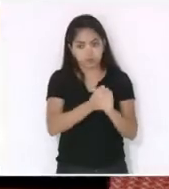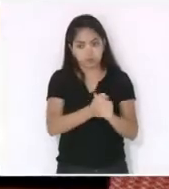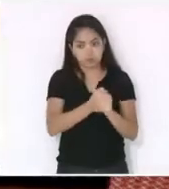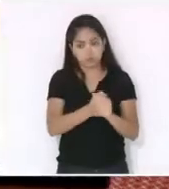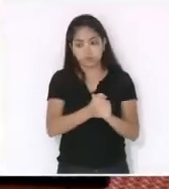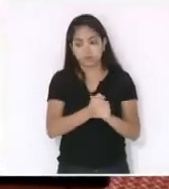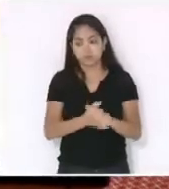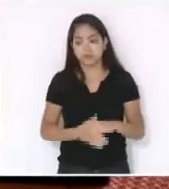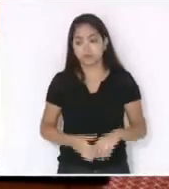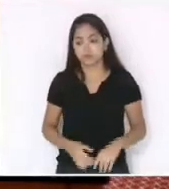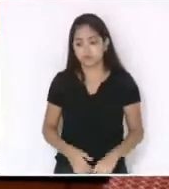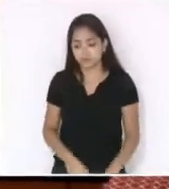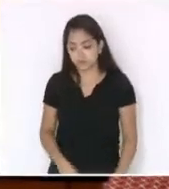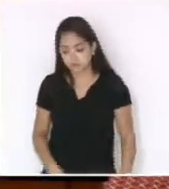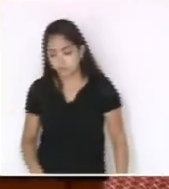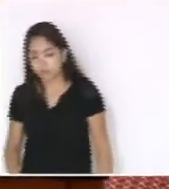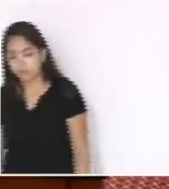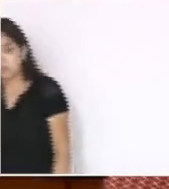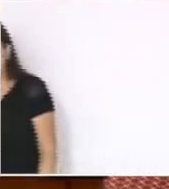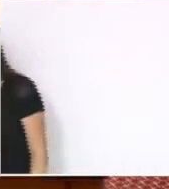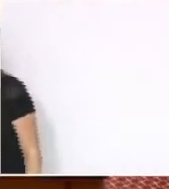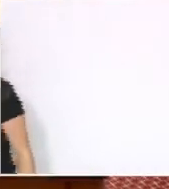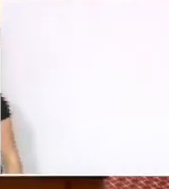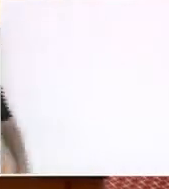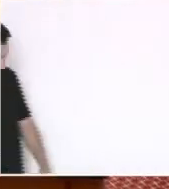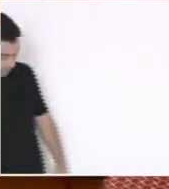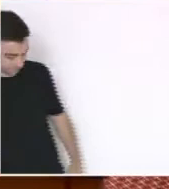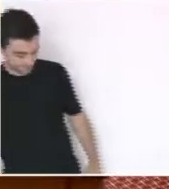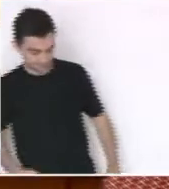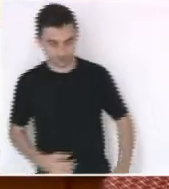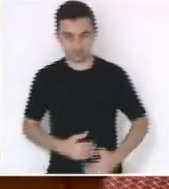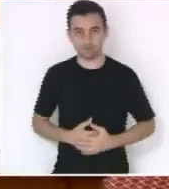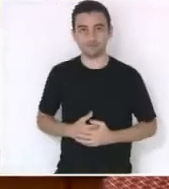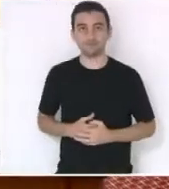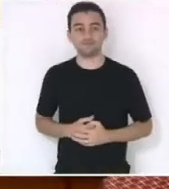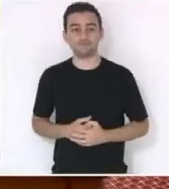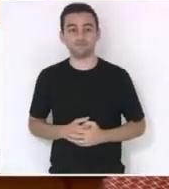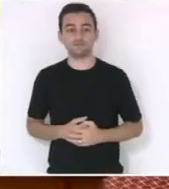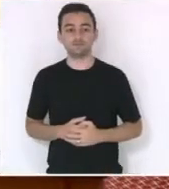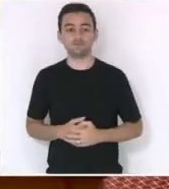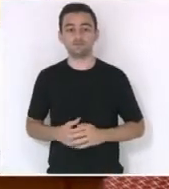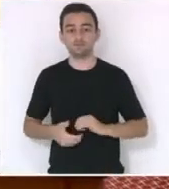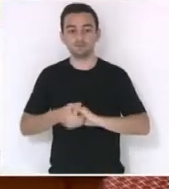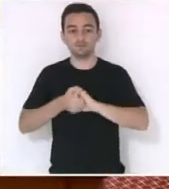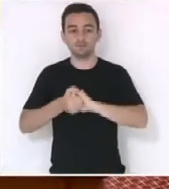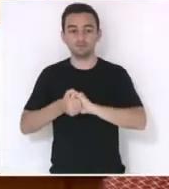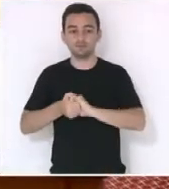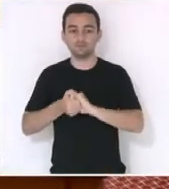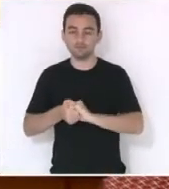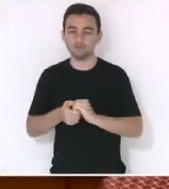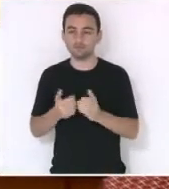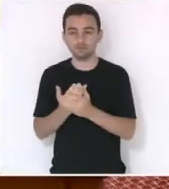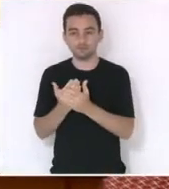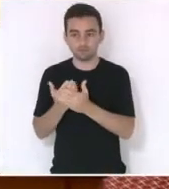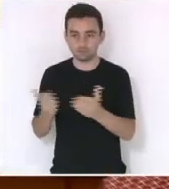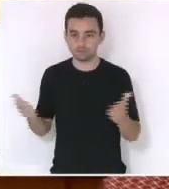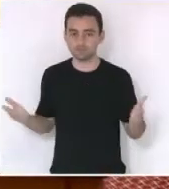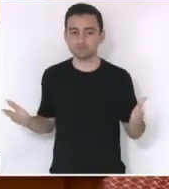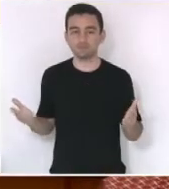Excelência, cumprimentar toda a população que catarinense que nos acompanha via TVAL e também Rádio